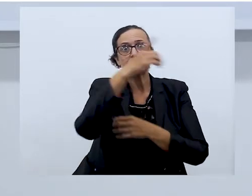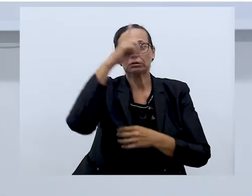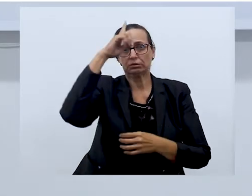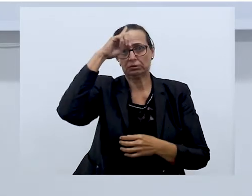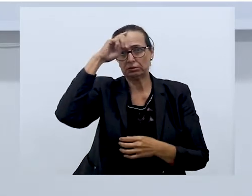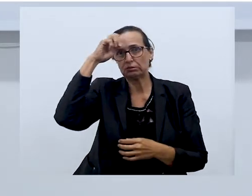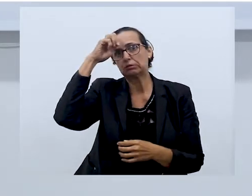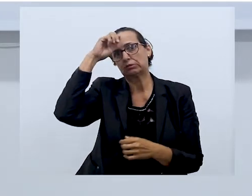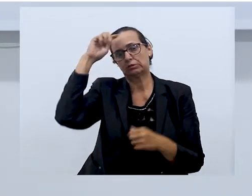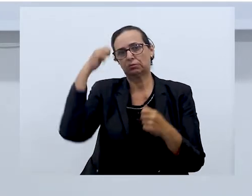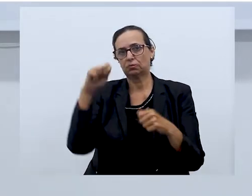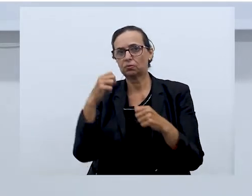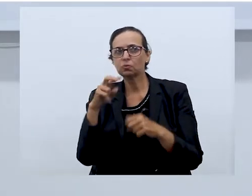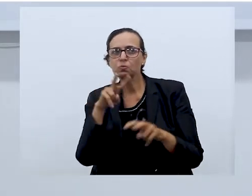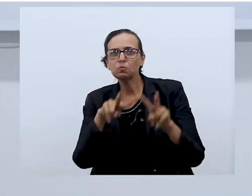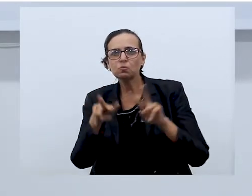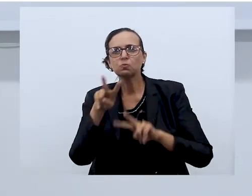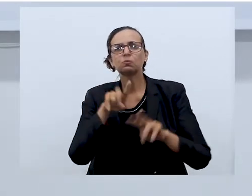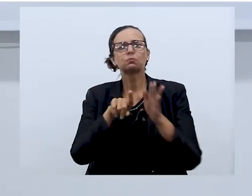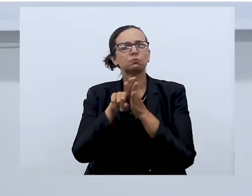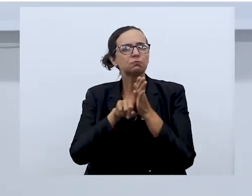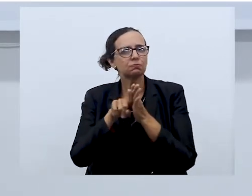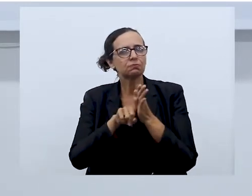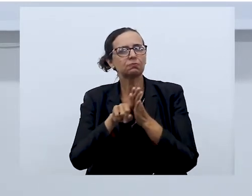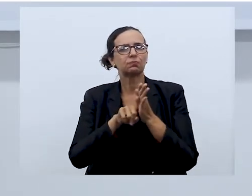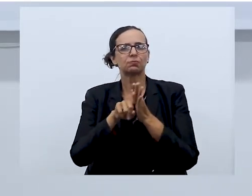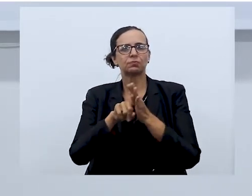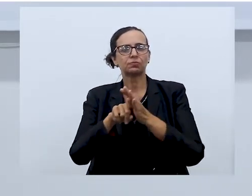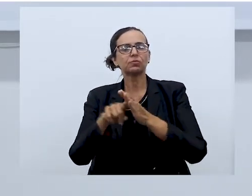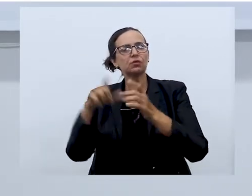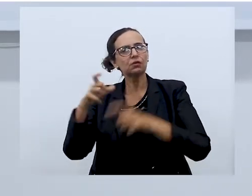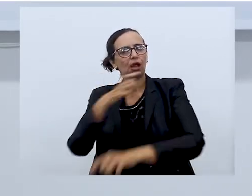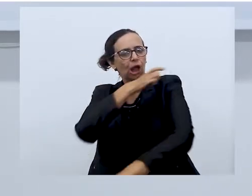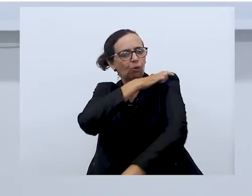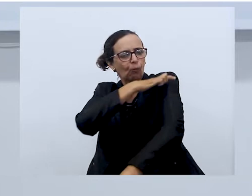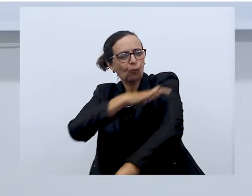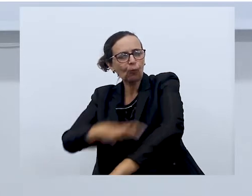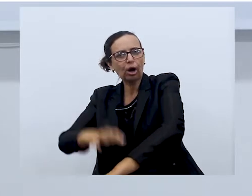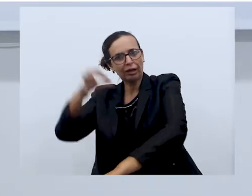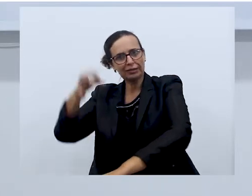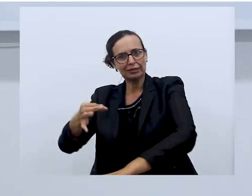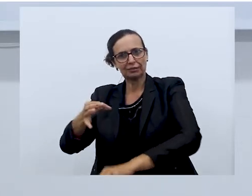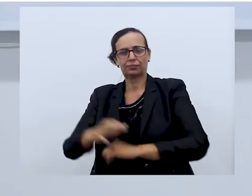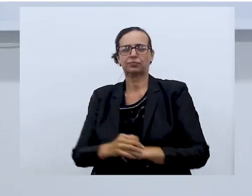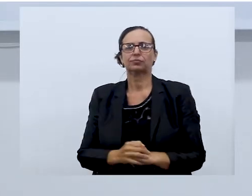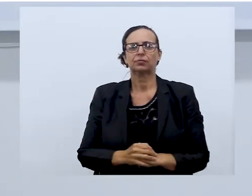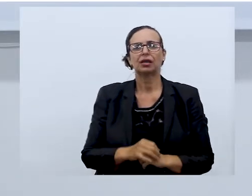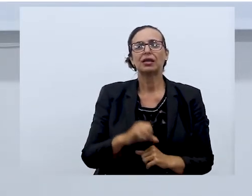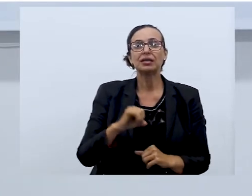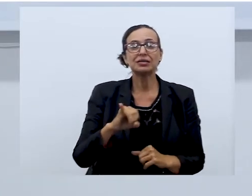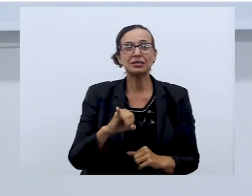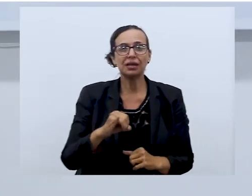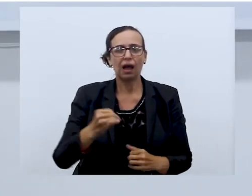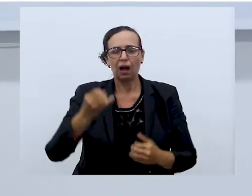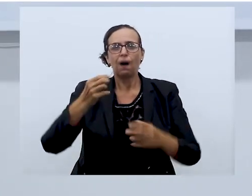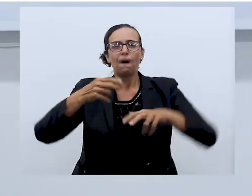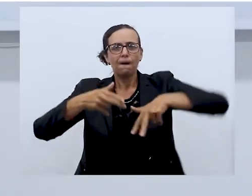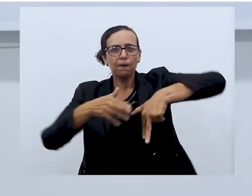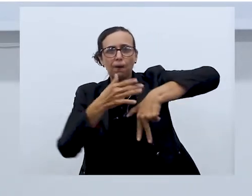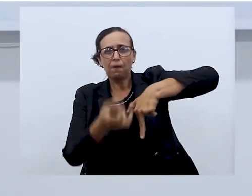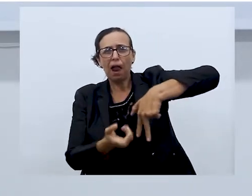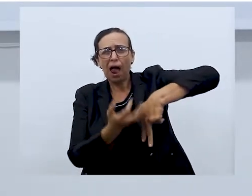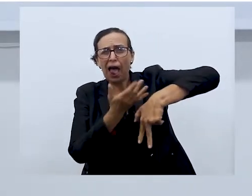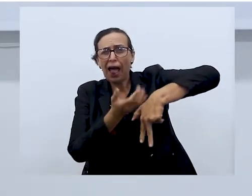extensão, procurar a unidade básica de saúde para poder fazer um curativo adequado para a lesão. Se a pessoa estiver